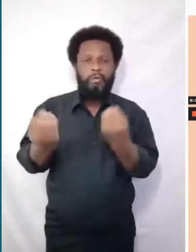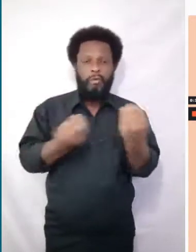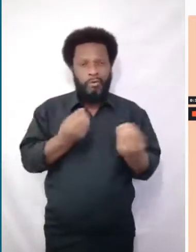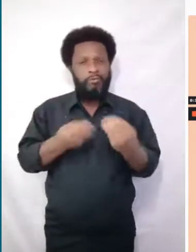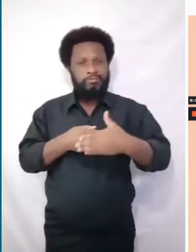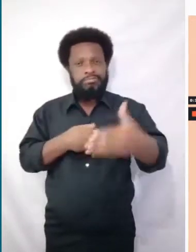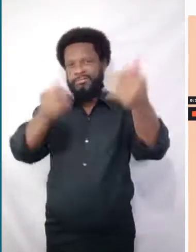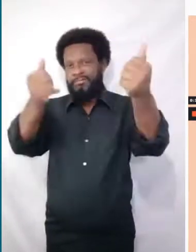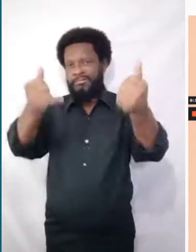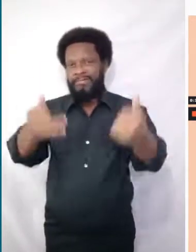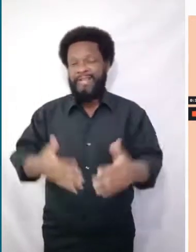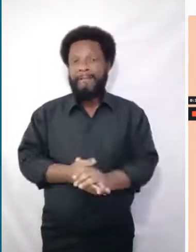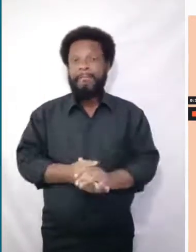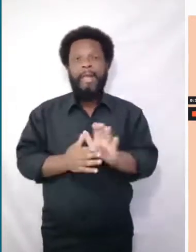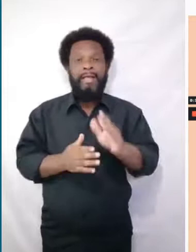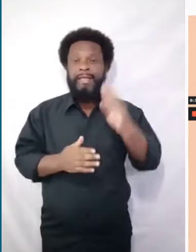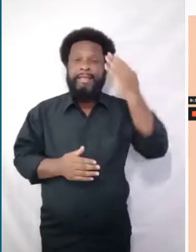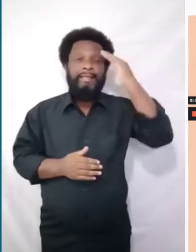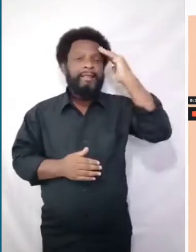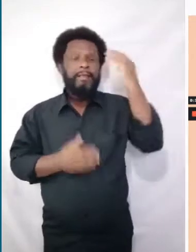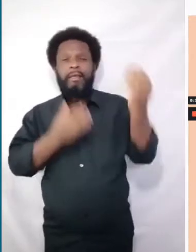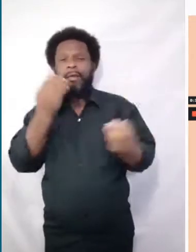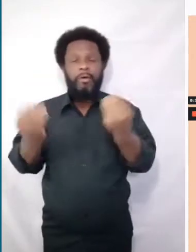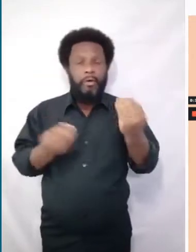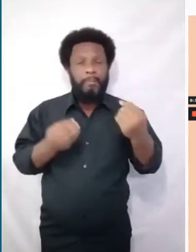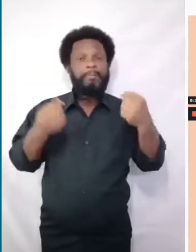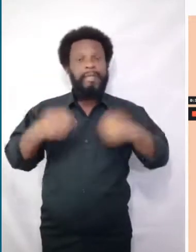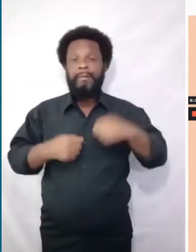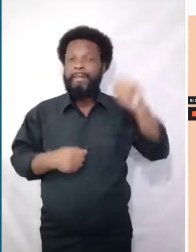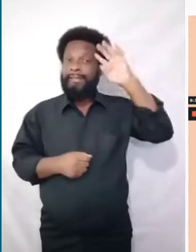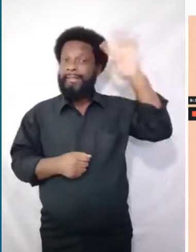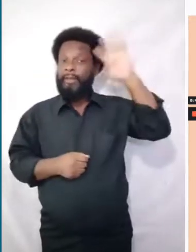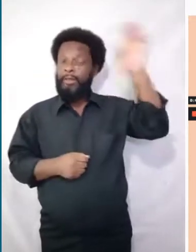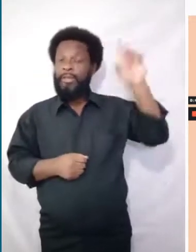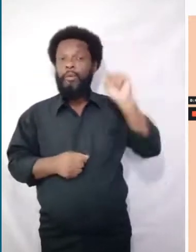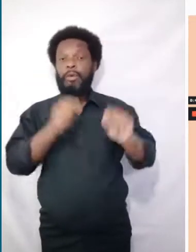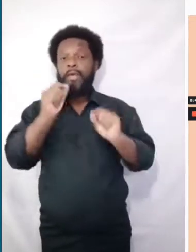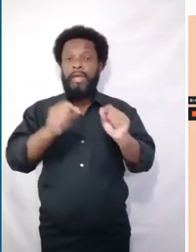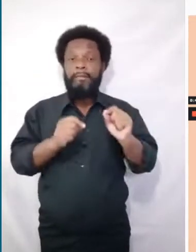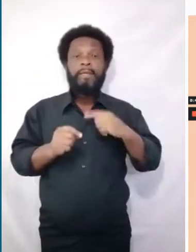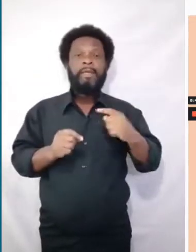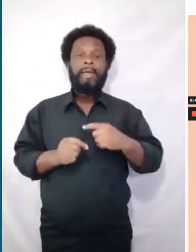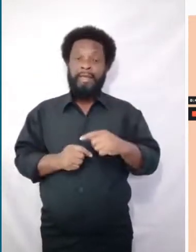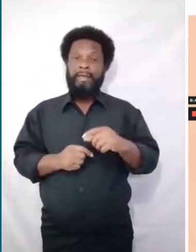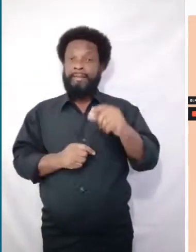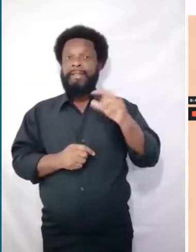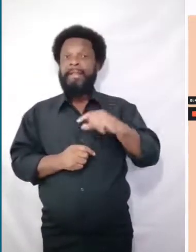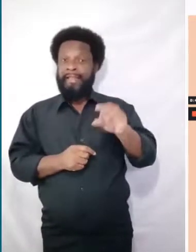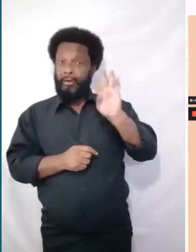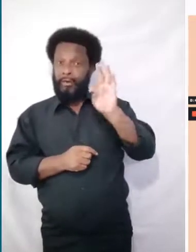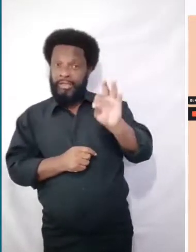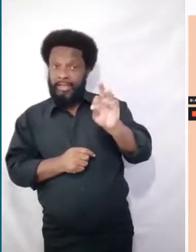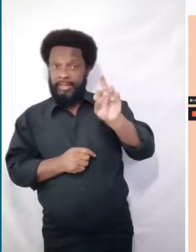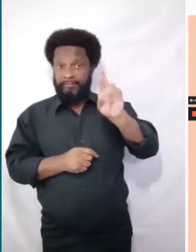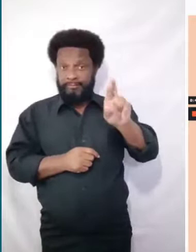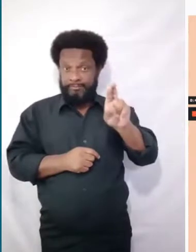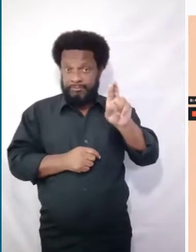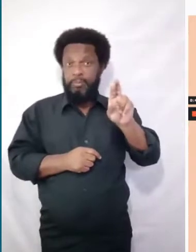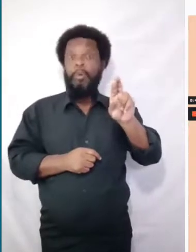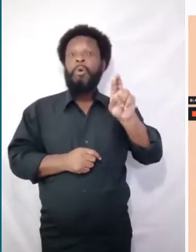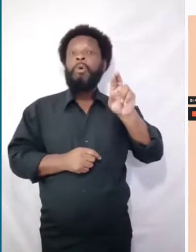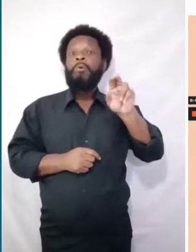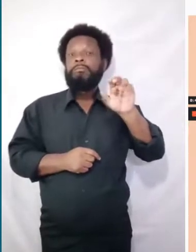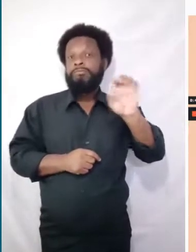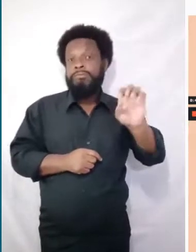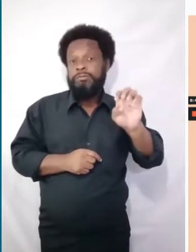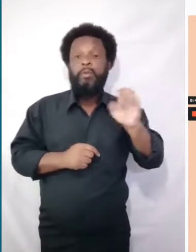no espaço. Para a gente entender essa organização da molécula no espaço, a gente se baseia em uma teoria, que é a